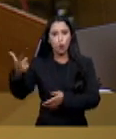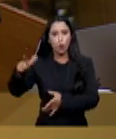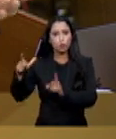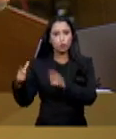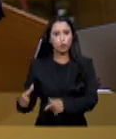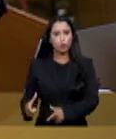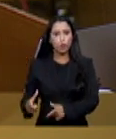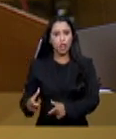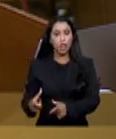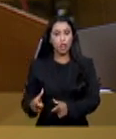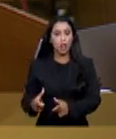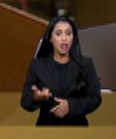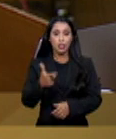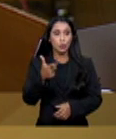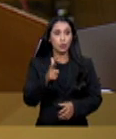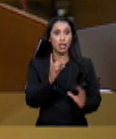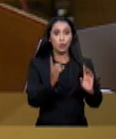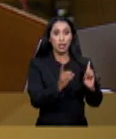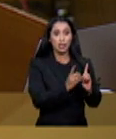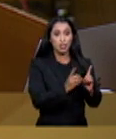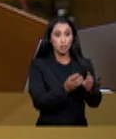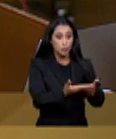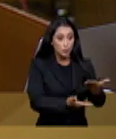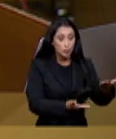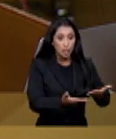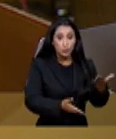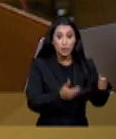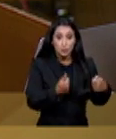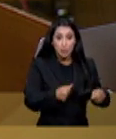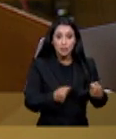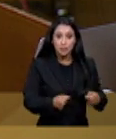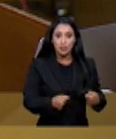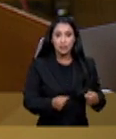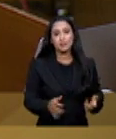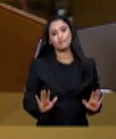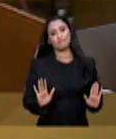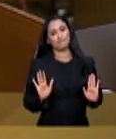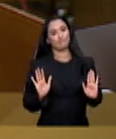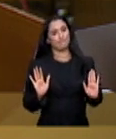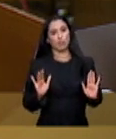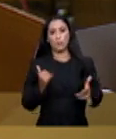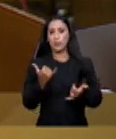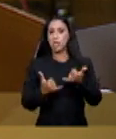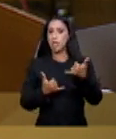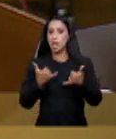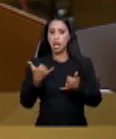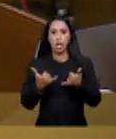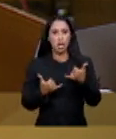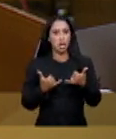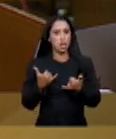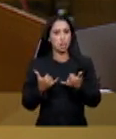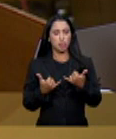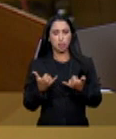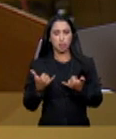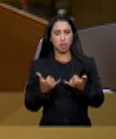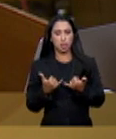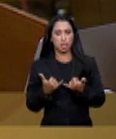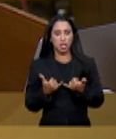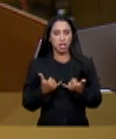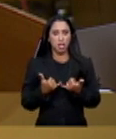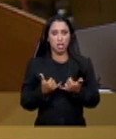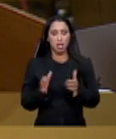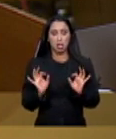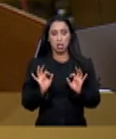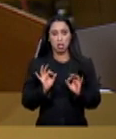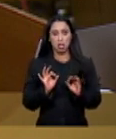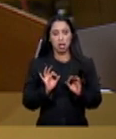socorro, privar o atendimento a uma situação que verdadeiramente necessite. Portanto, isso não é uma brincadeira inócua,